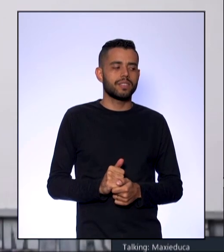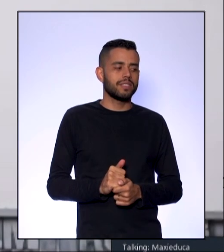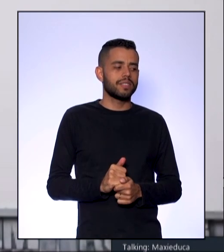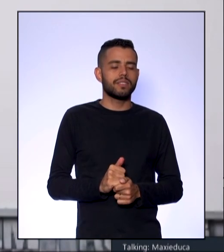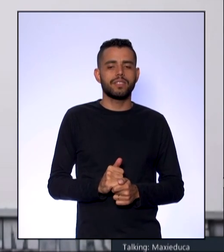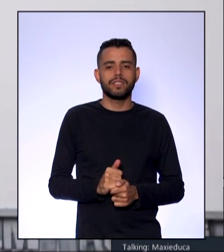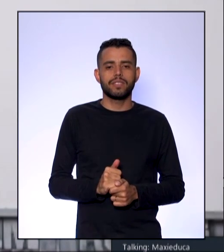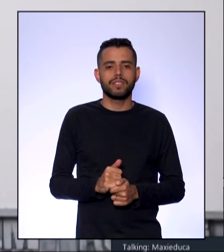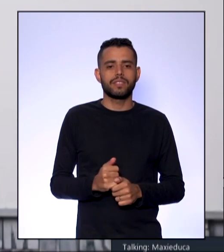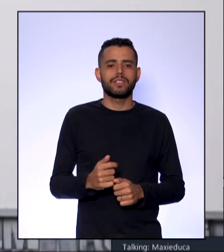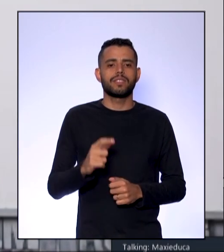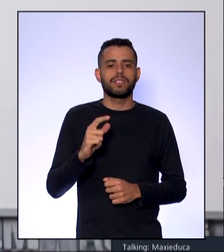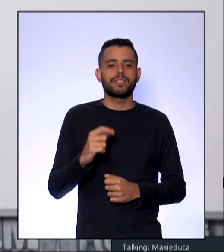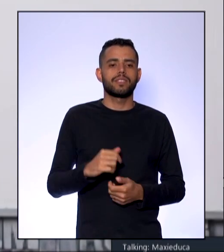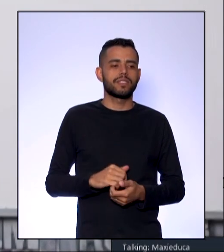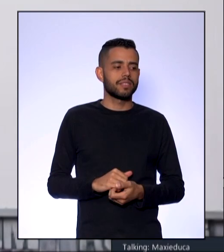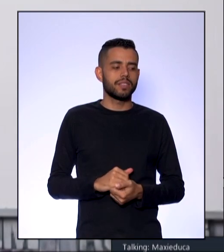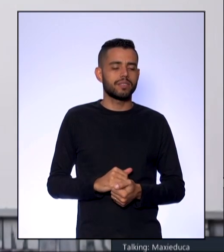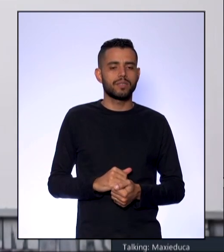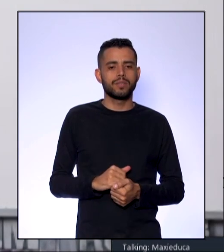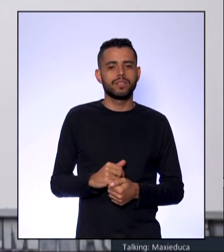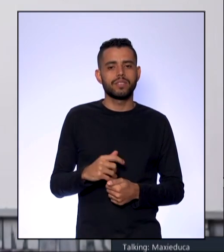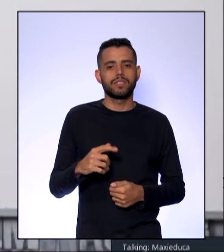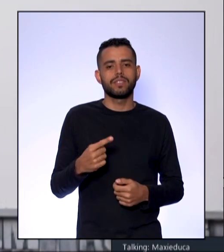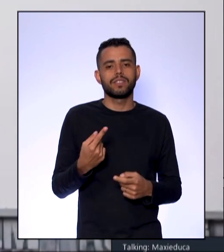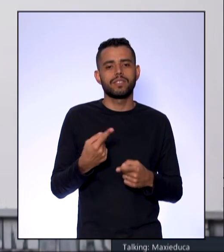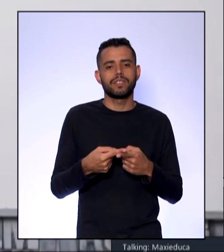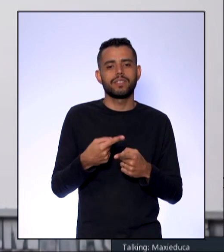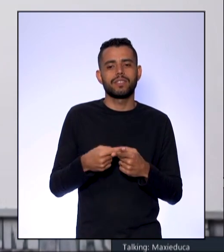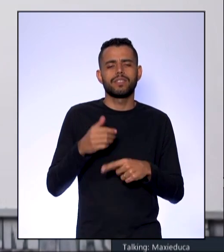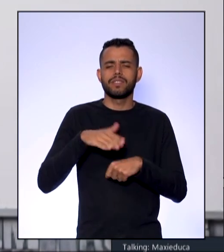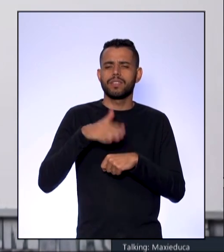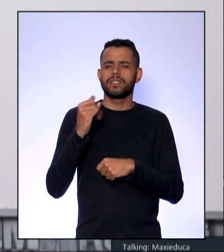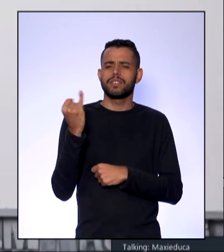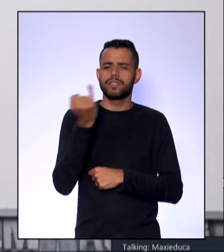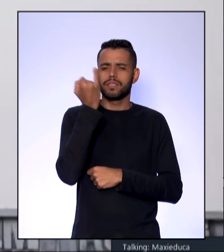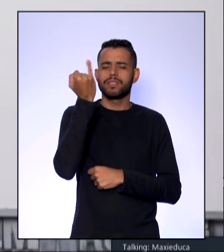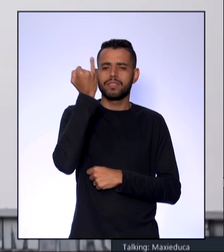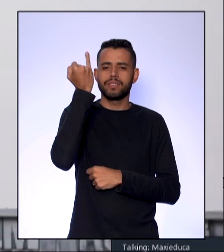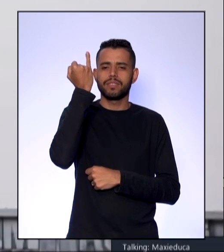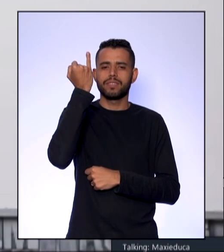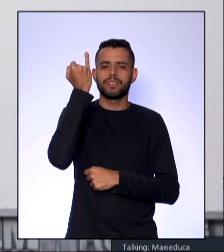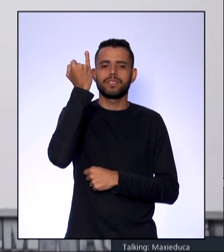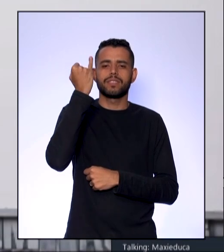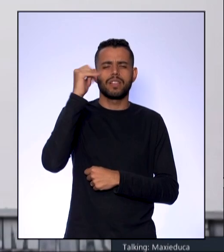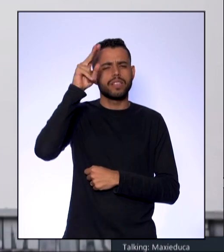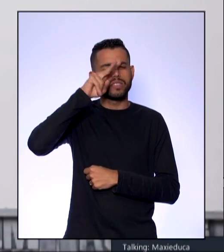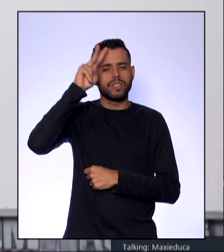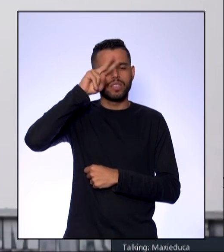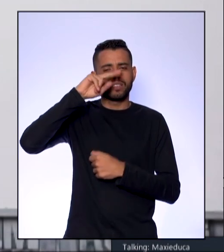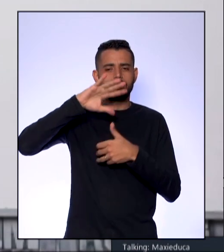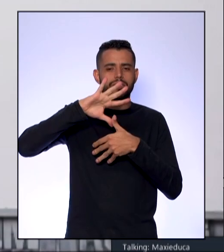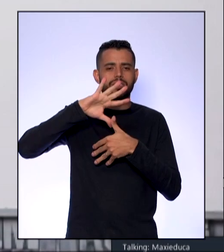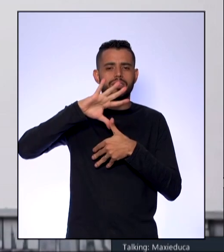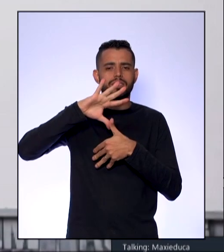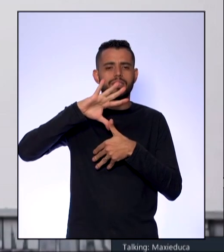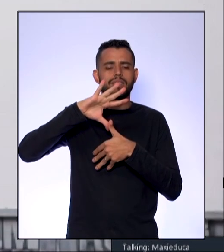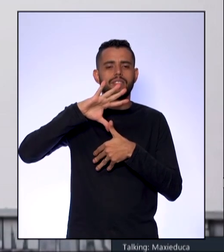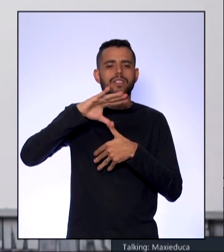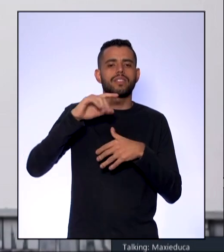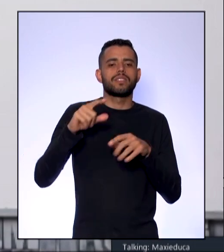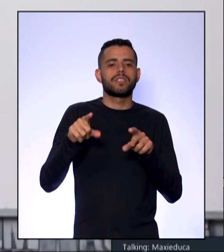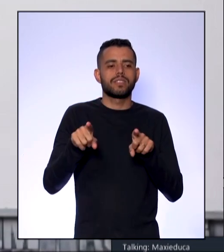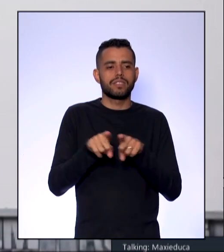é um dos nomes mais importantes da história da América e o segundo nome de